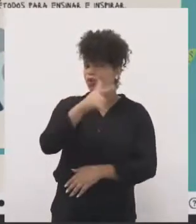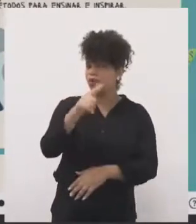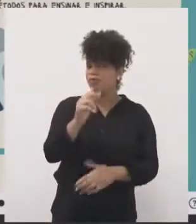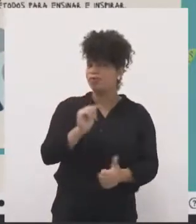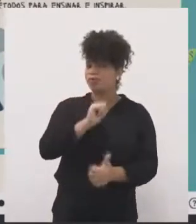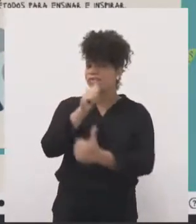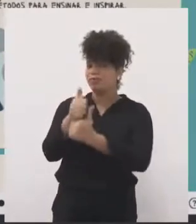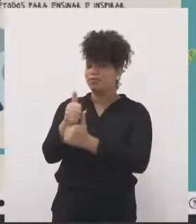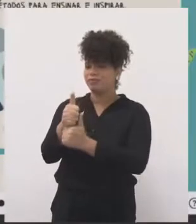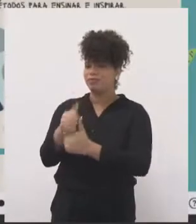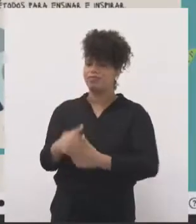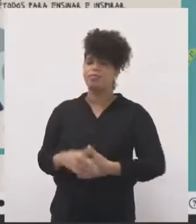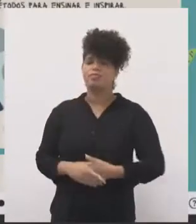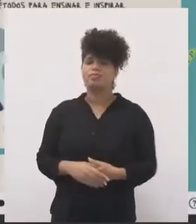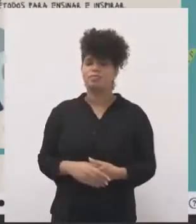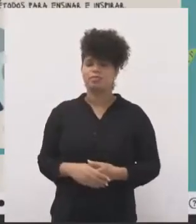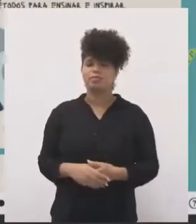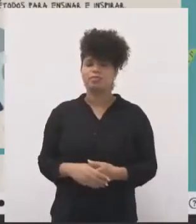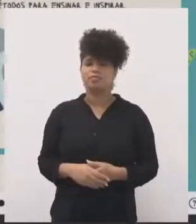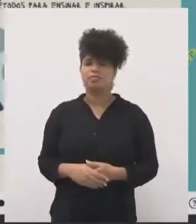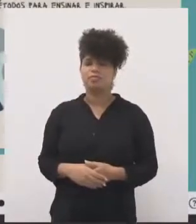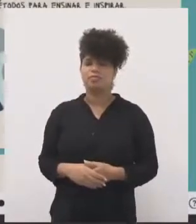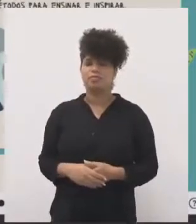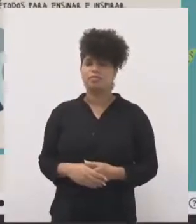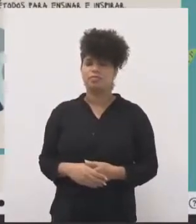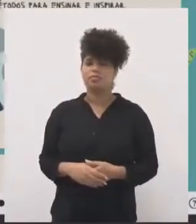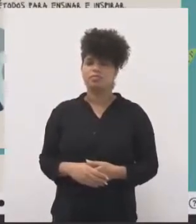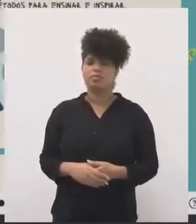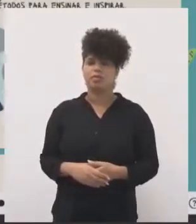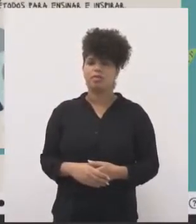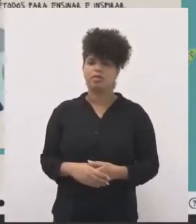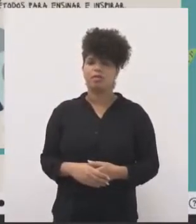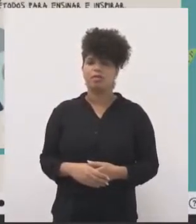e colocar algum outro bichinho.